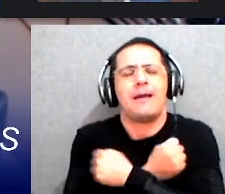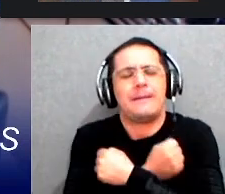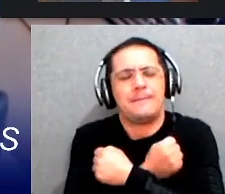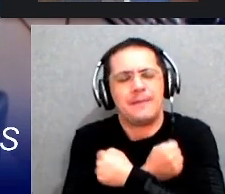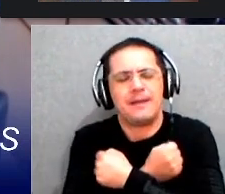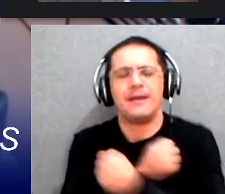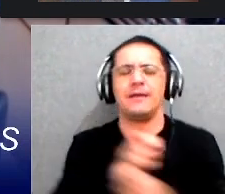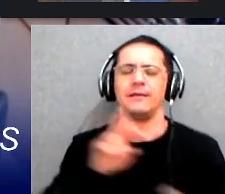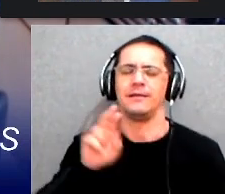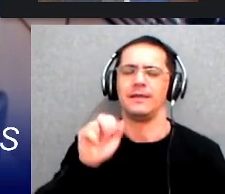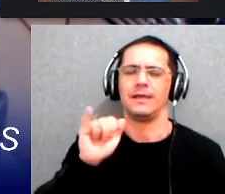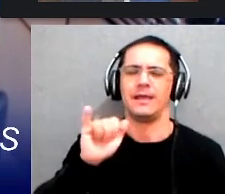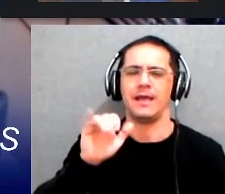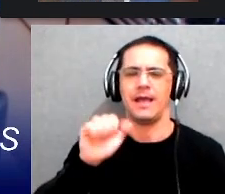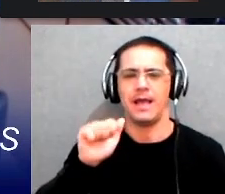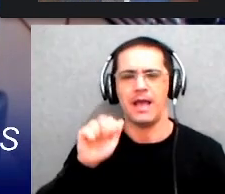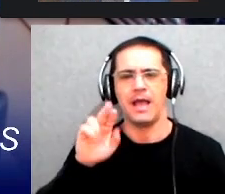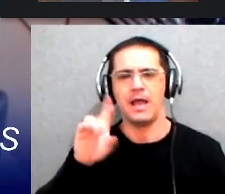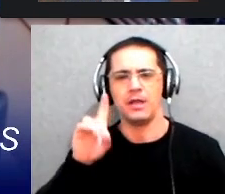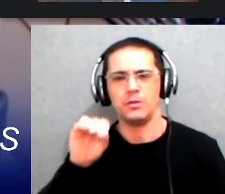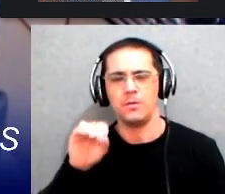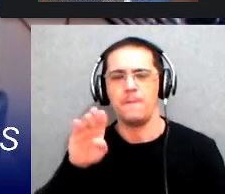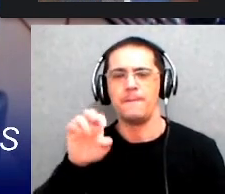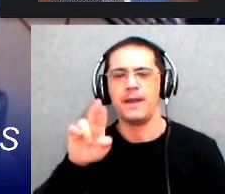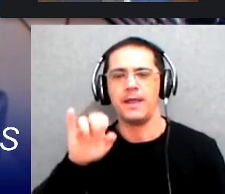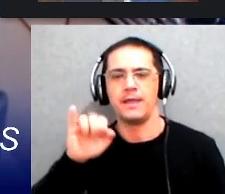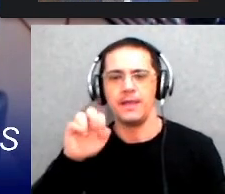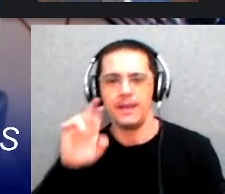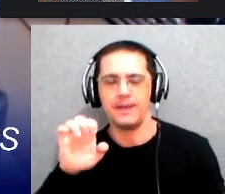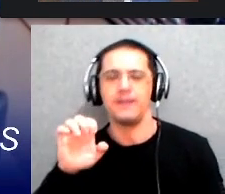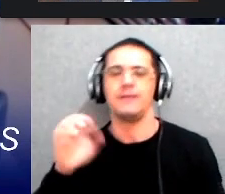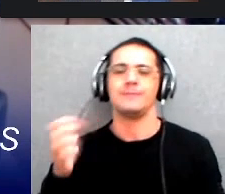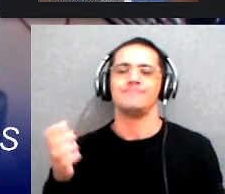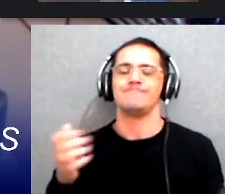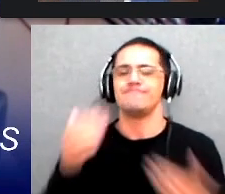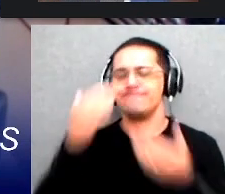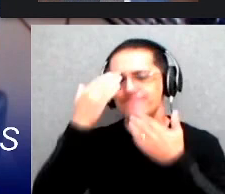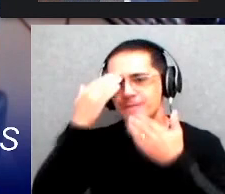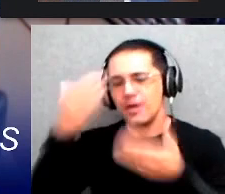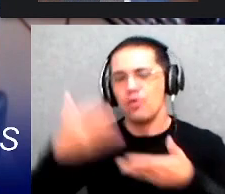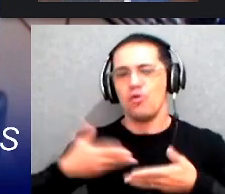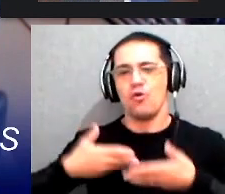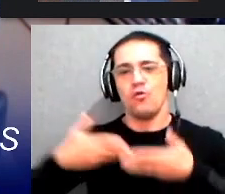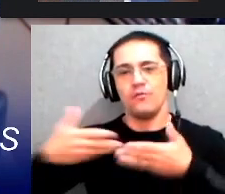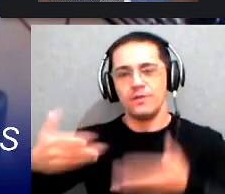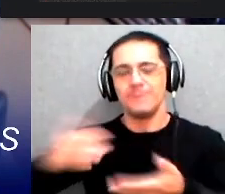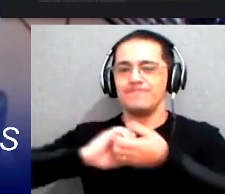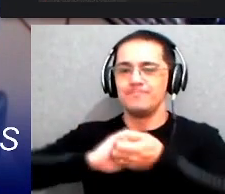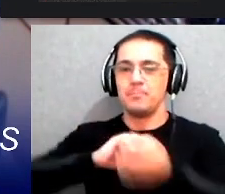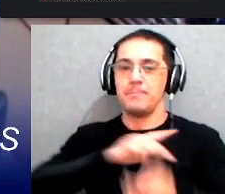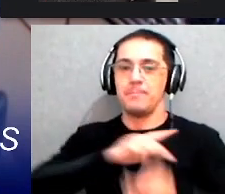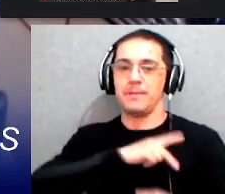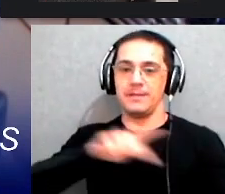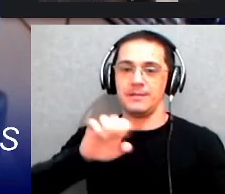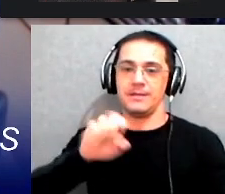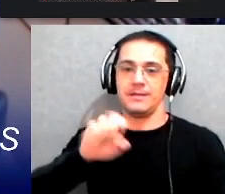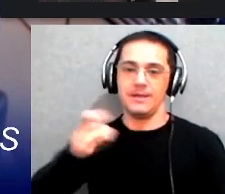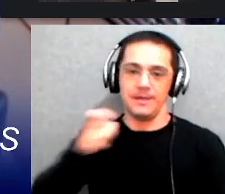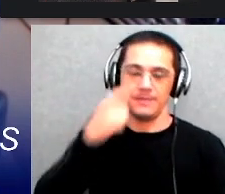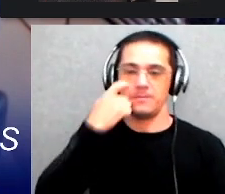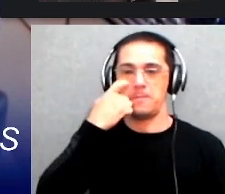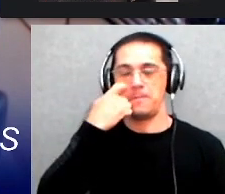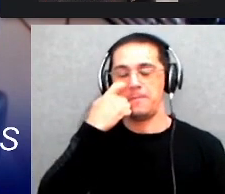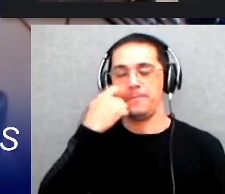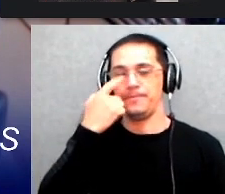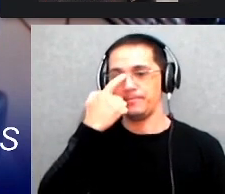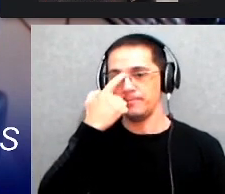Breia, agradecer a imensa gentileza do convite, fazer a minha saudação especial ao nosso presidente. Enquanto o Marcelo vai e volta, eu